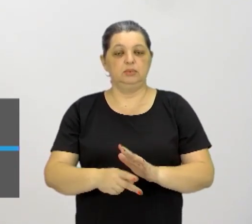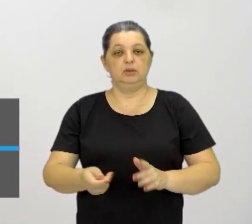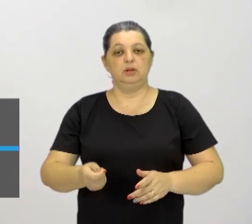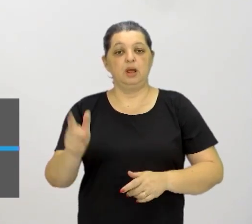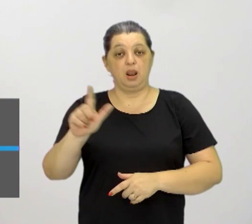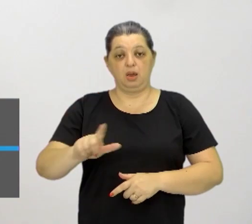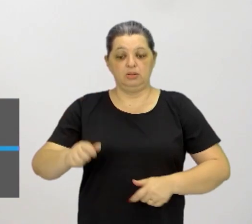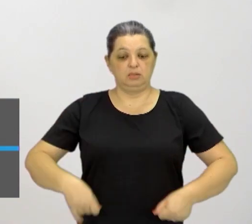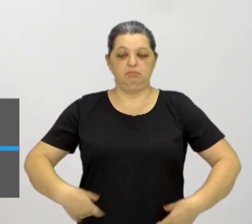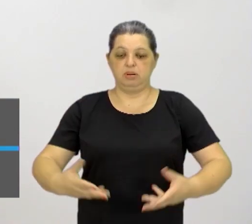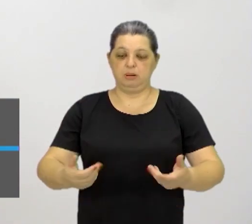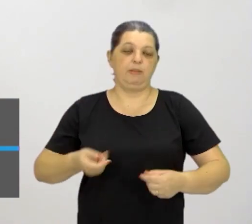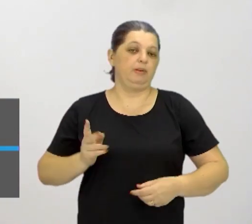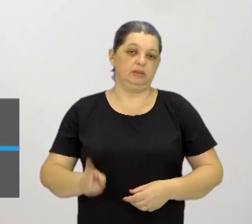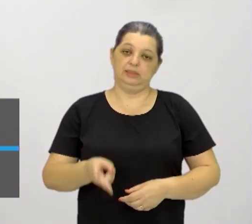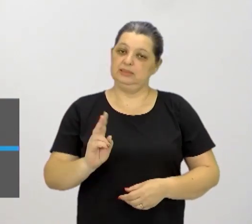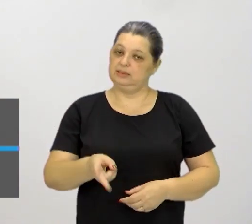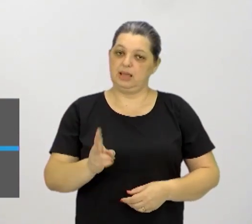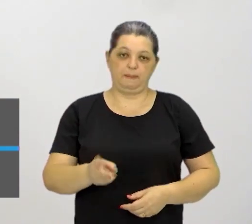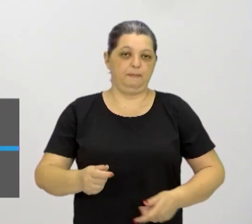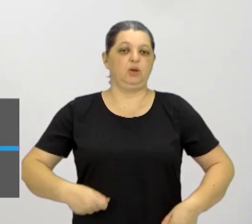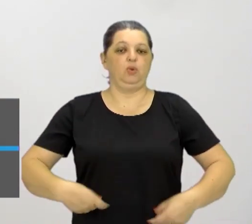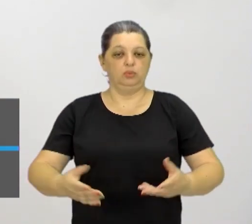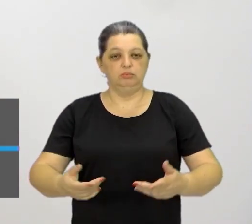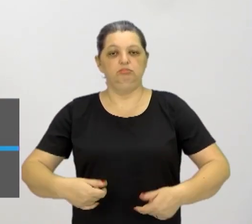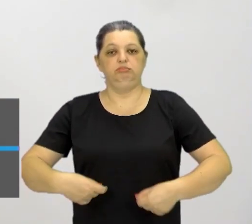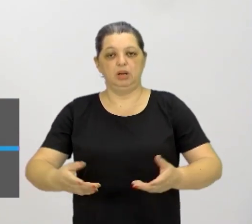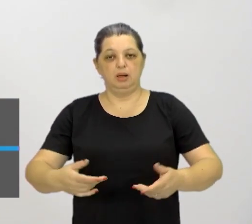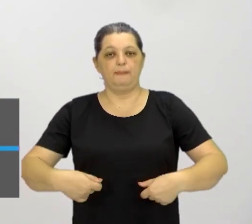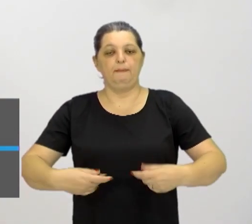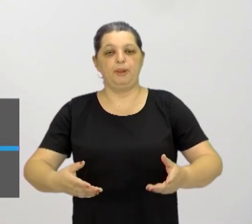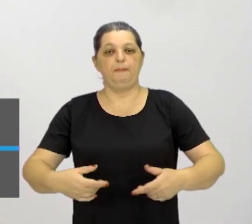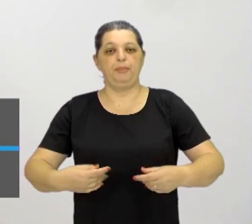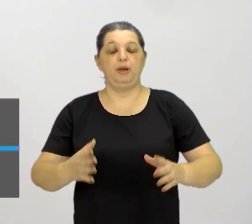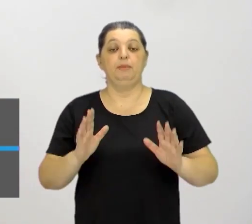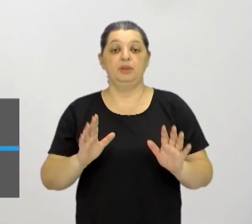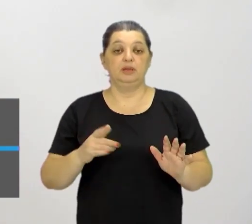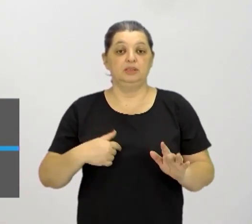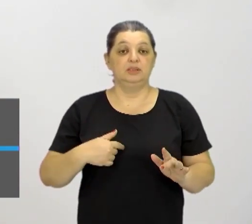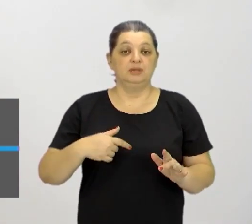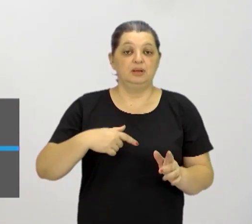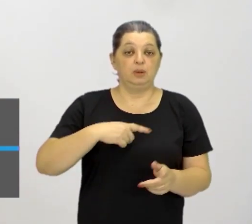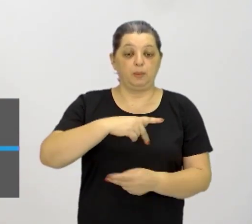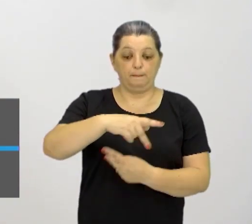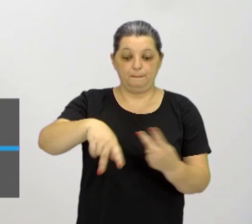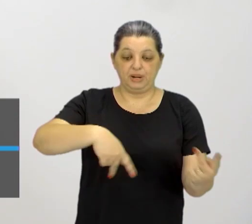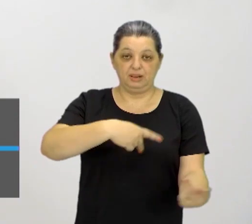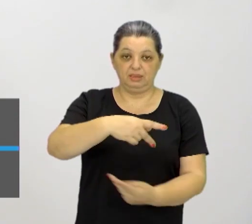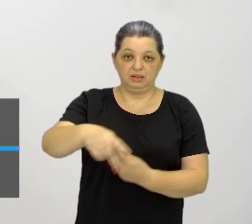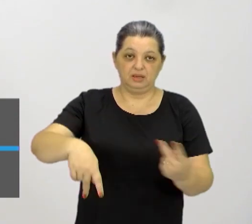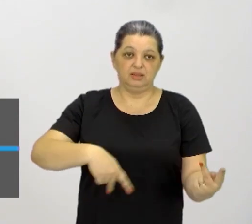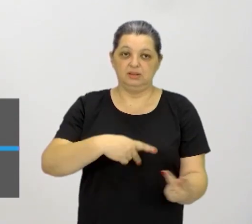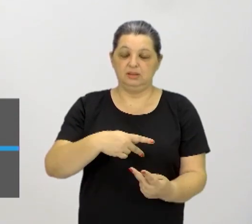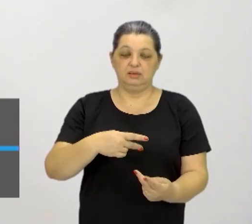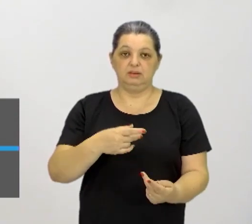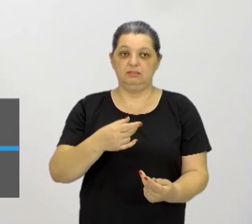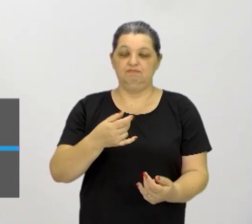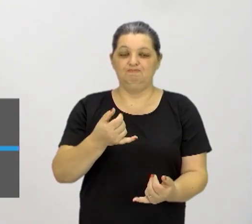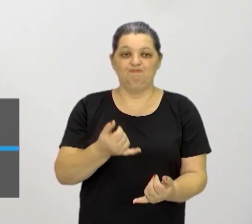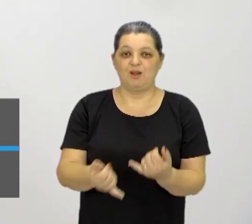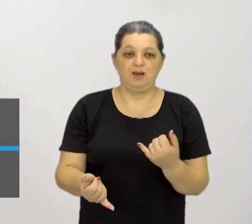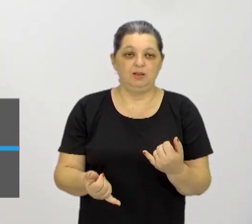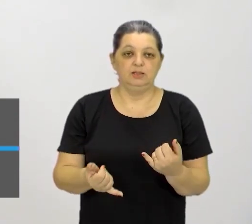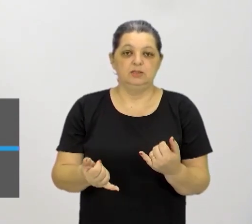ela é infinita. Estamos sempre consumindo, só que o nosso planeta ele está se esgotando. E essa é